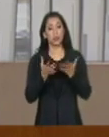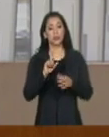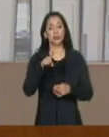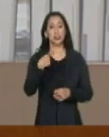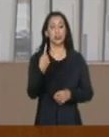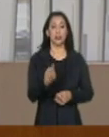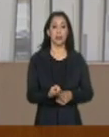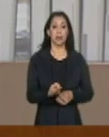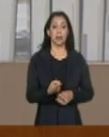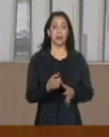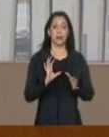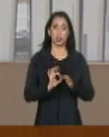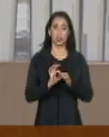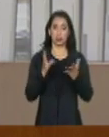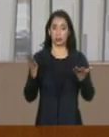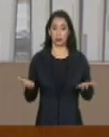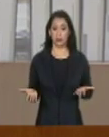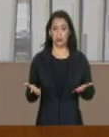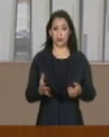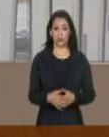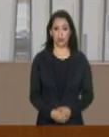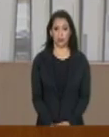a absolvição.